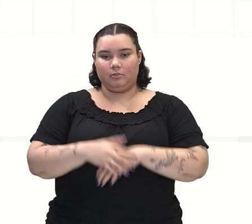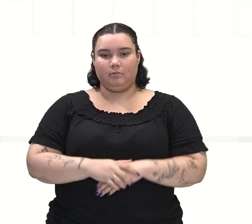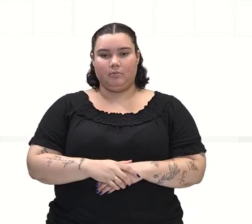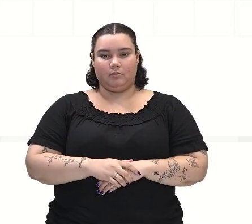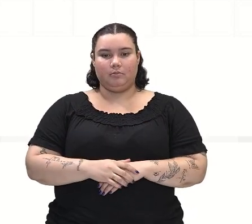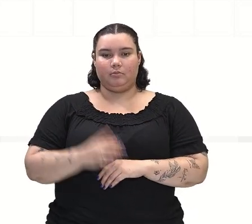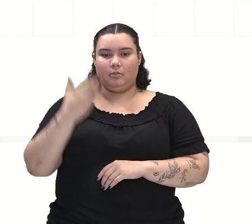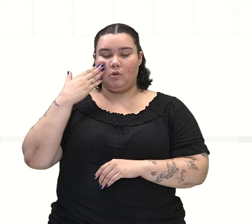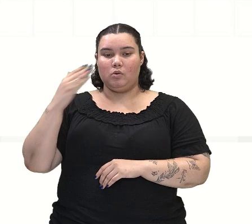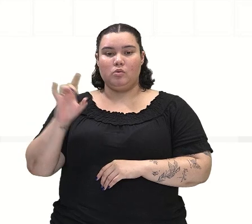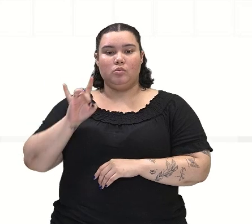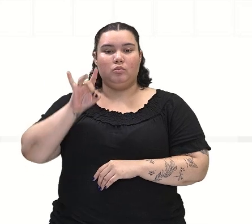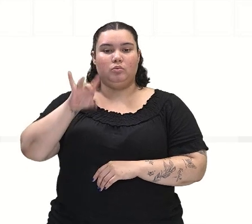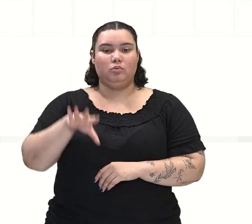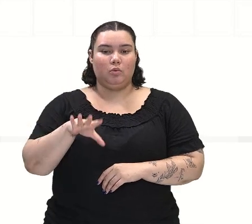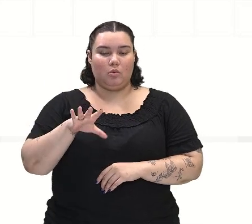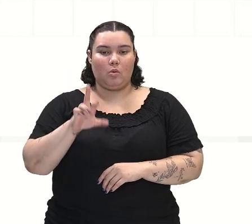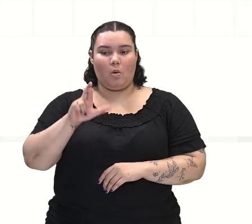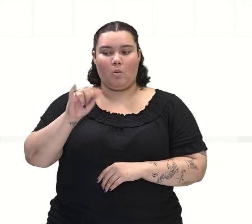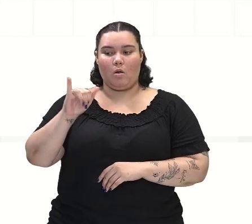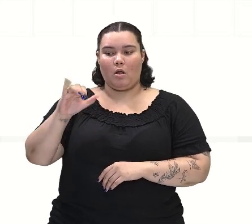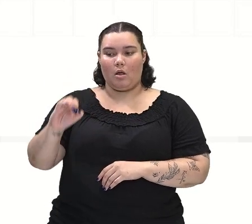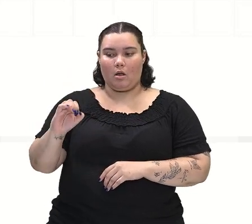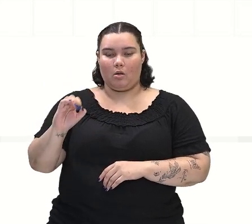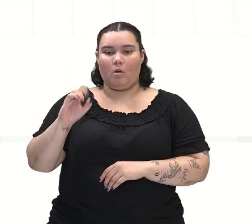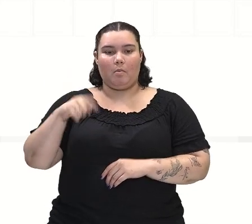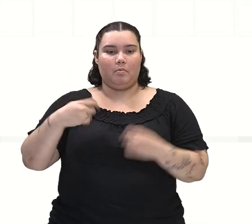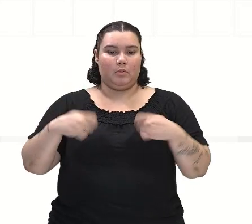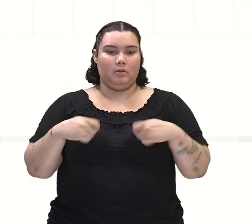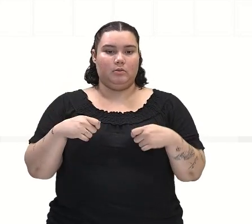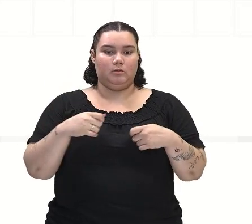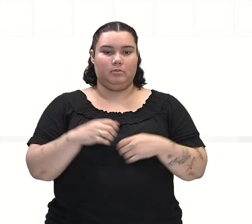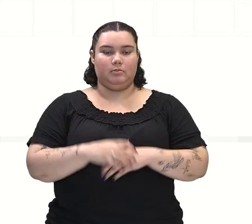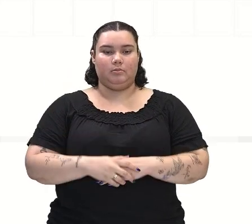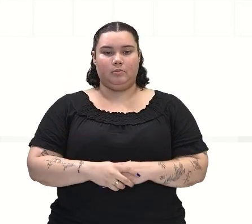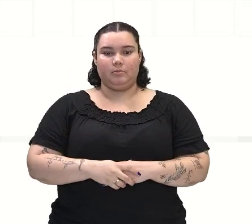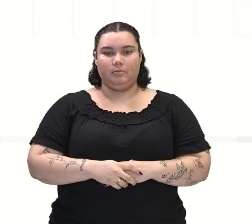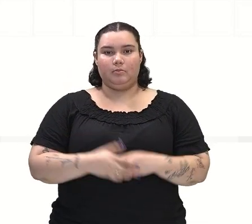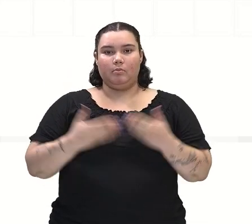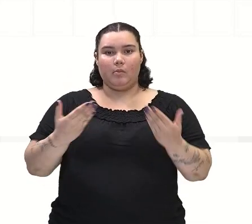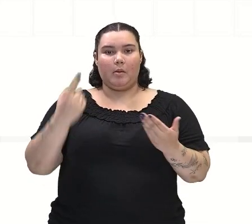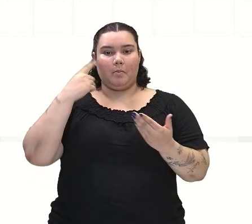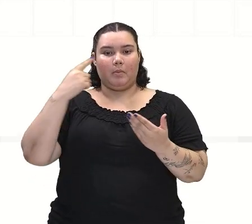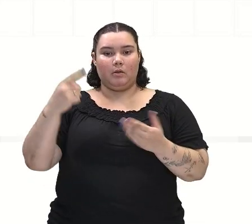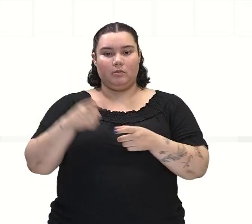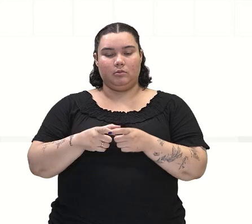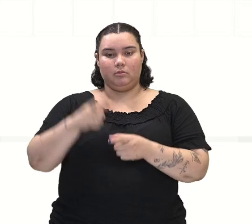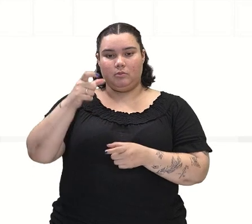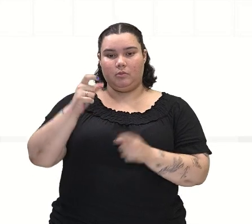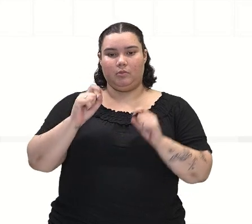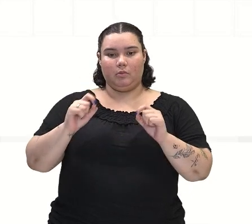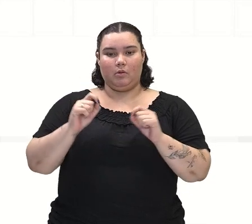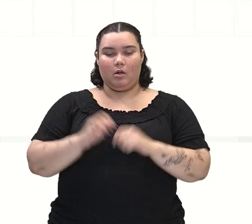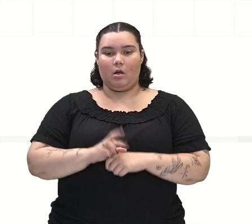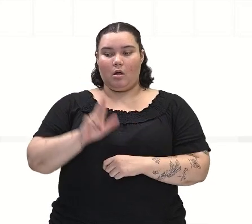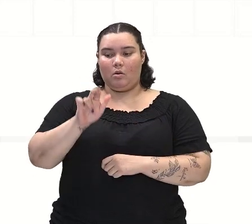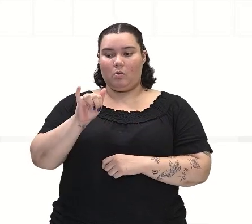me deu somente o raio, que é o que eu preciso, né? Então, pensando no cilindro, ele disse aqui, ó,